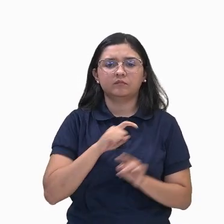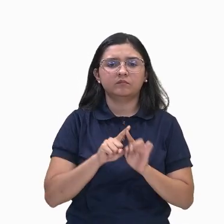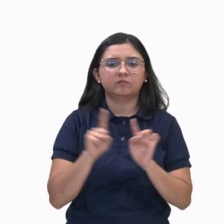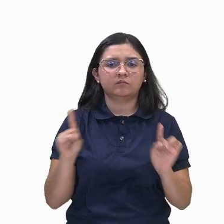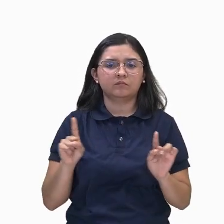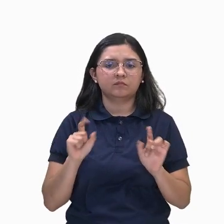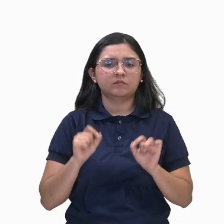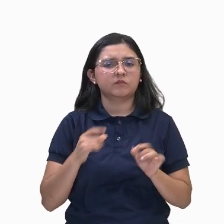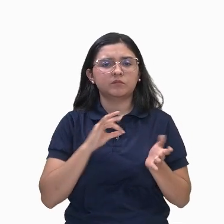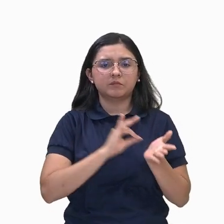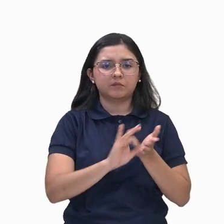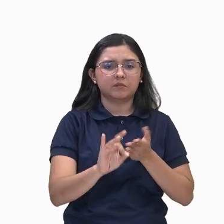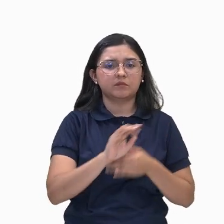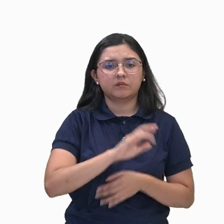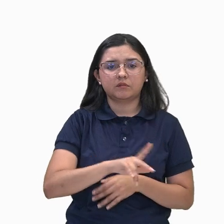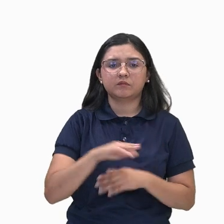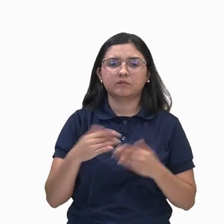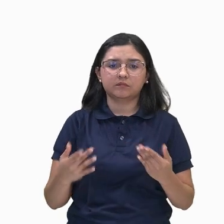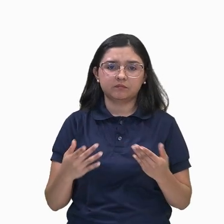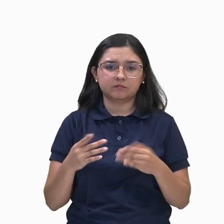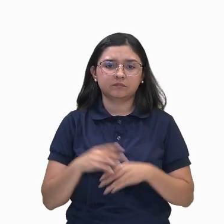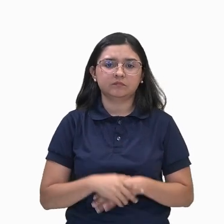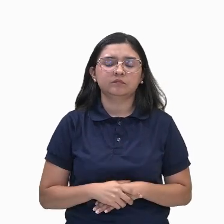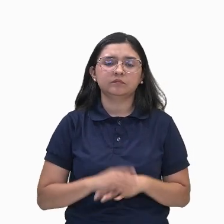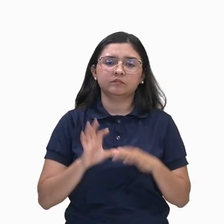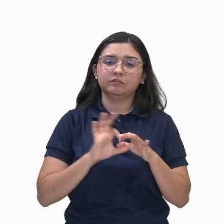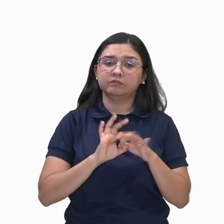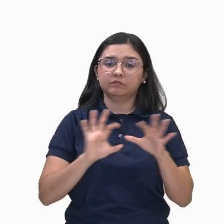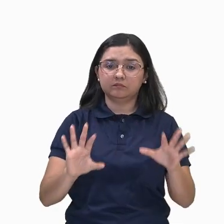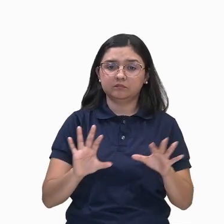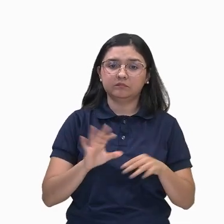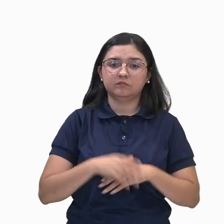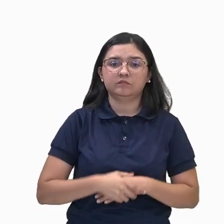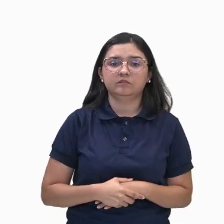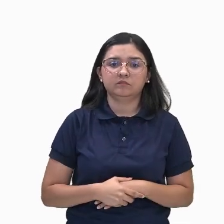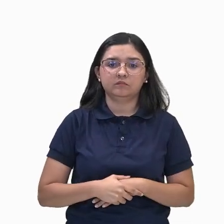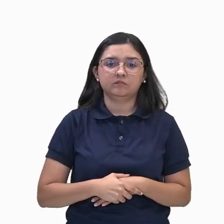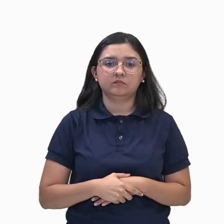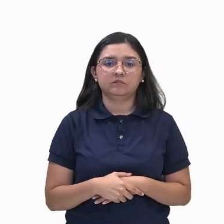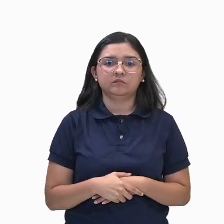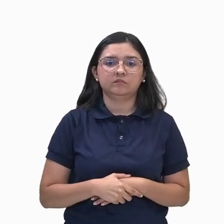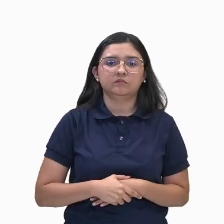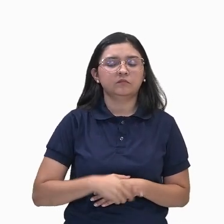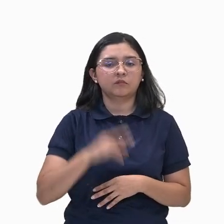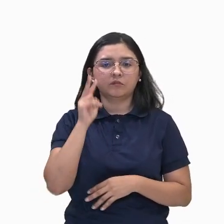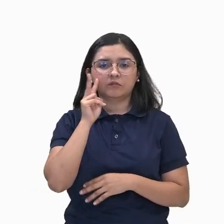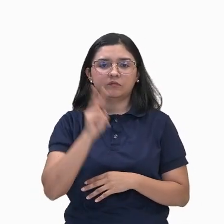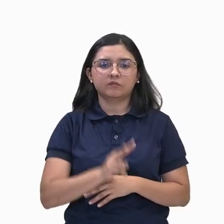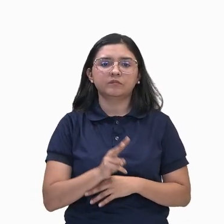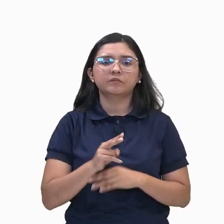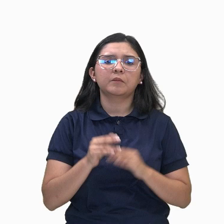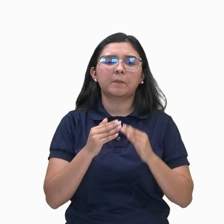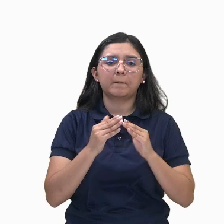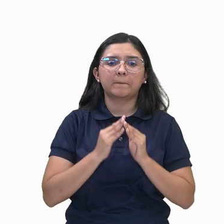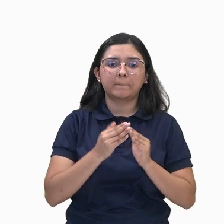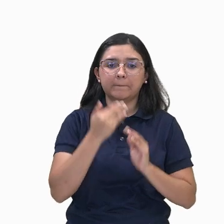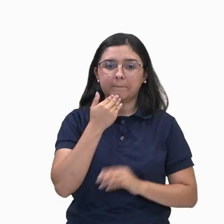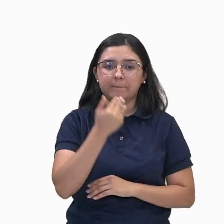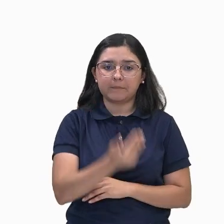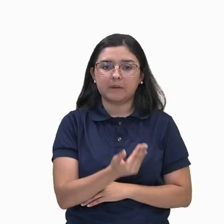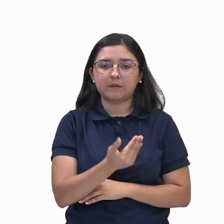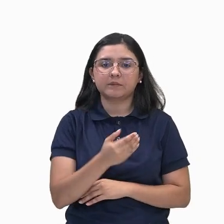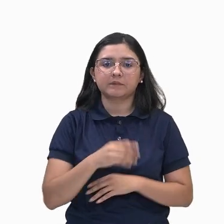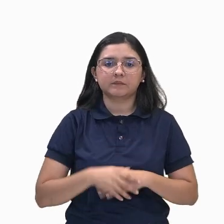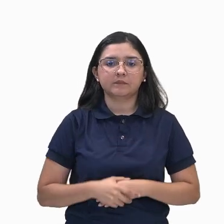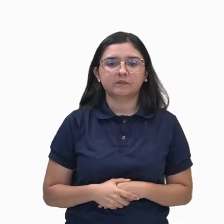vosso inimigo. Deixai-a, não a vejais, e eu vulo imploro, que se seguir quiserdes